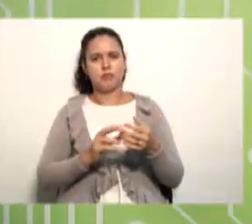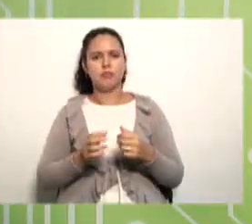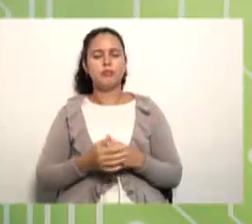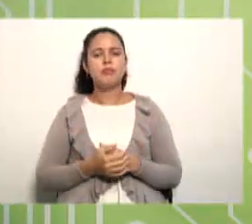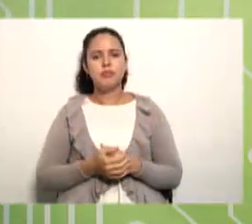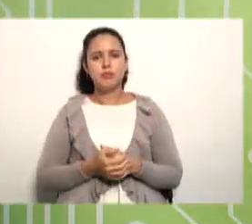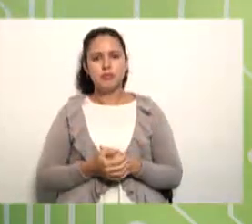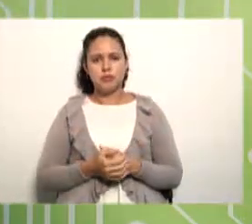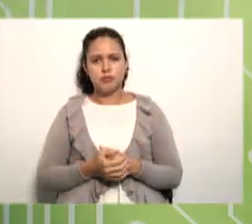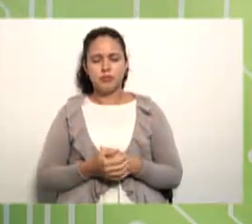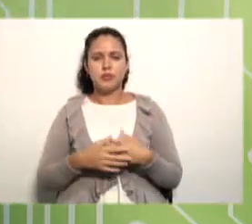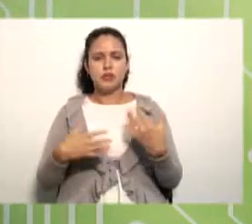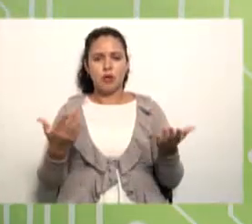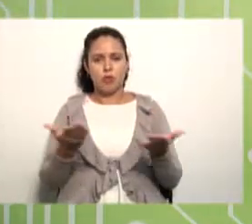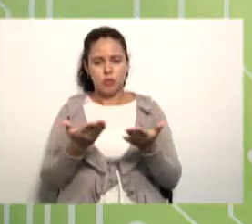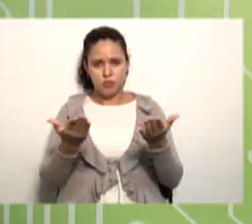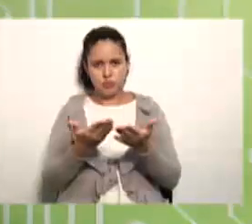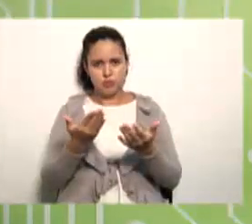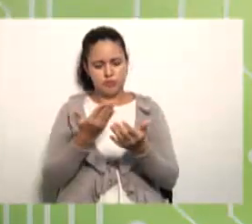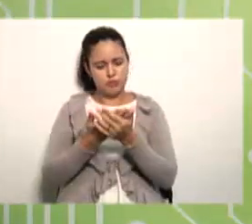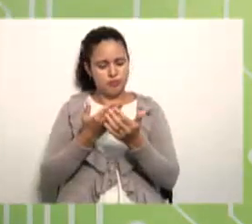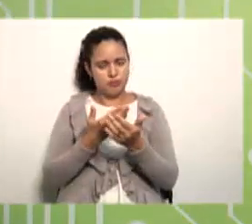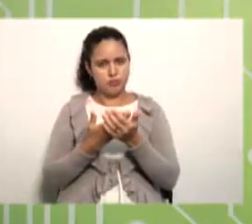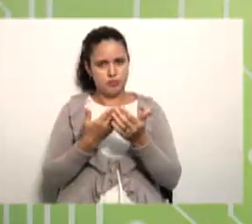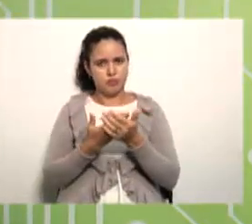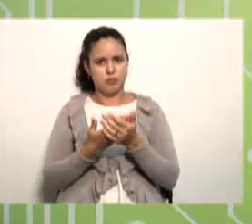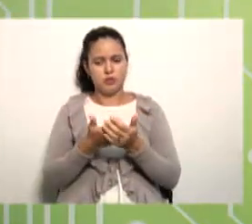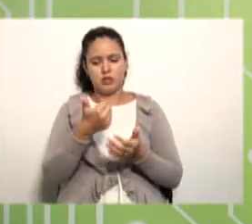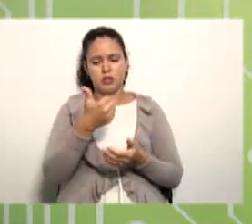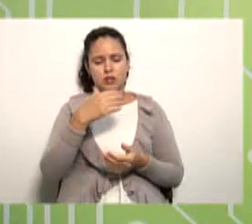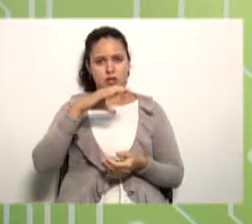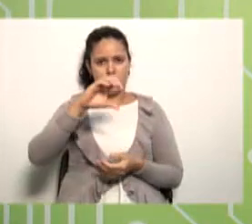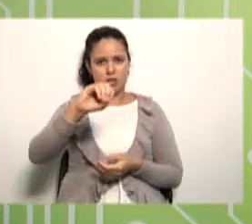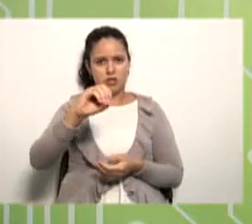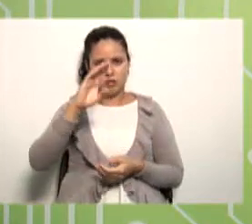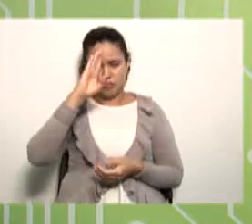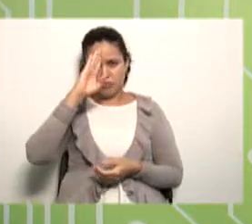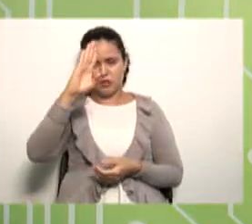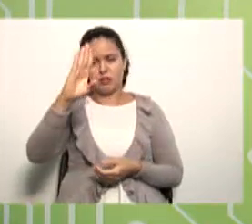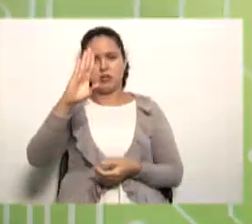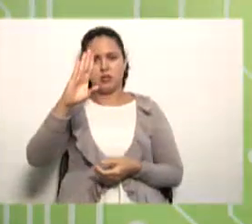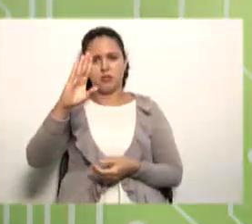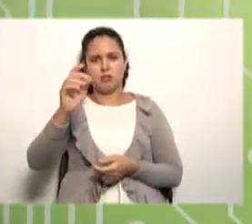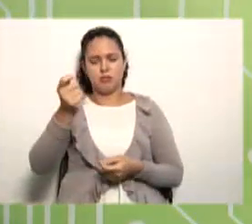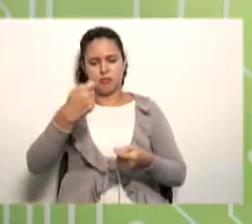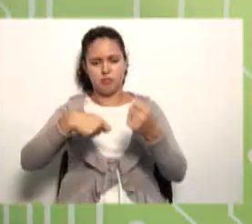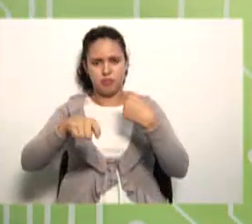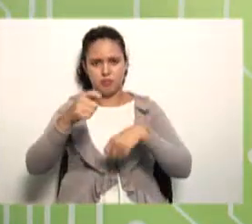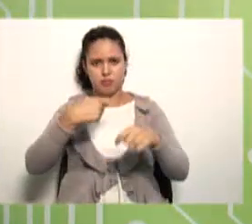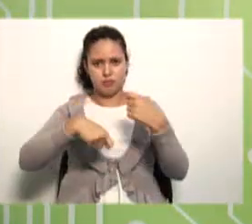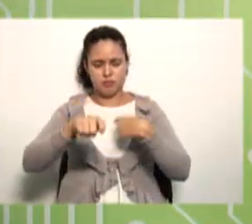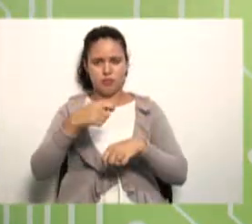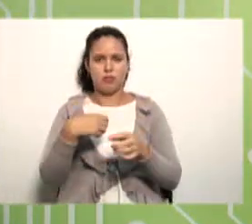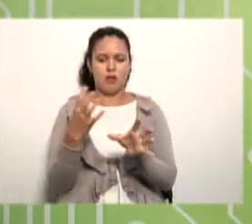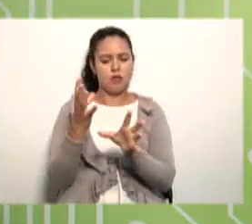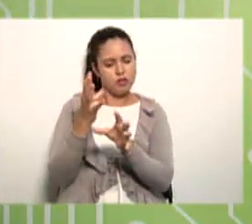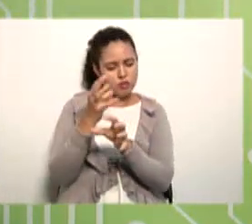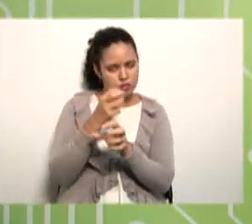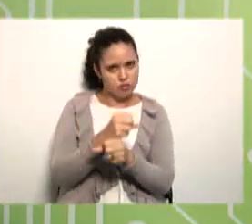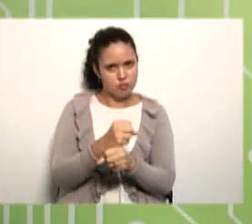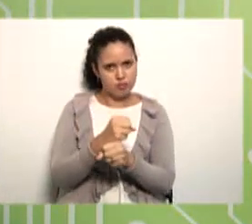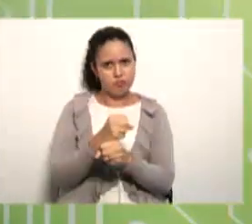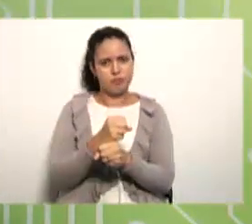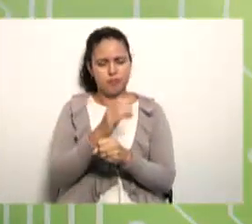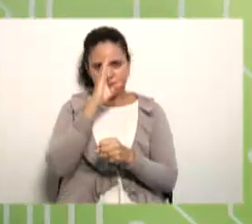essa atividade e na aula de hoje nós estudamos os 10 princípios de economia. Esses 10 princípios sumarizam as principais ideias nas